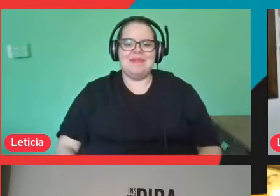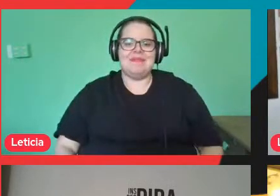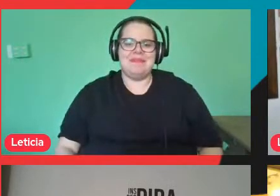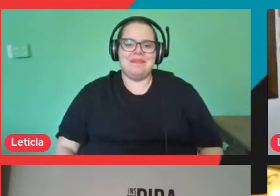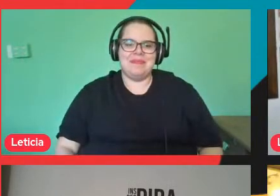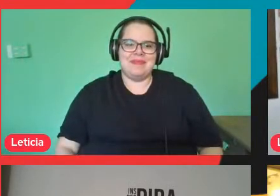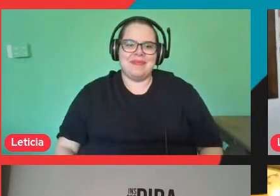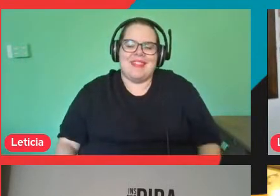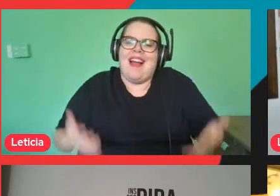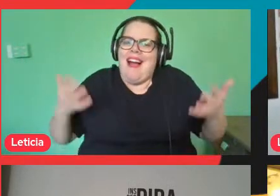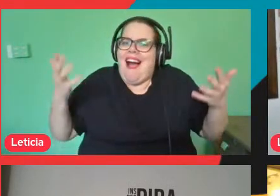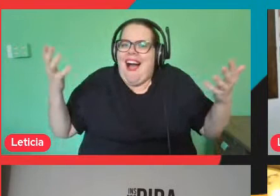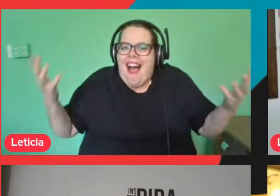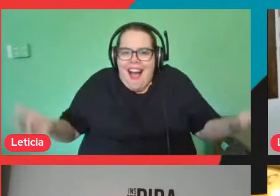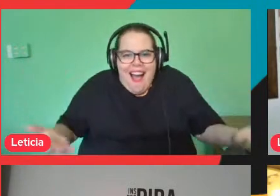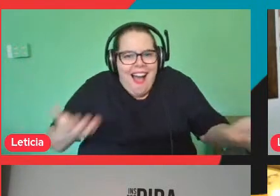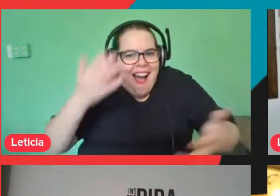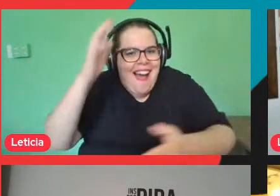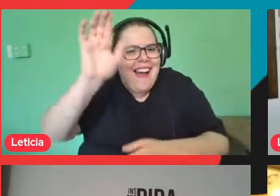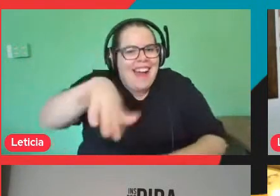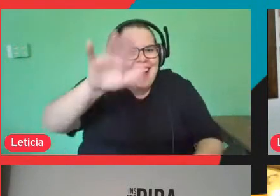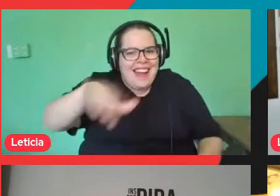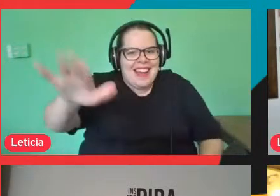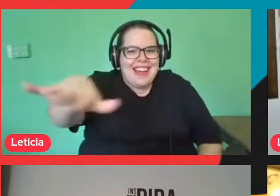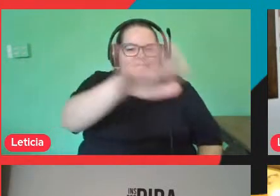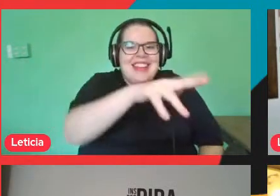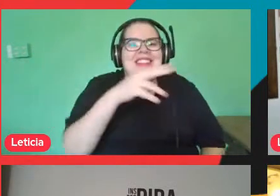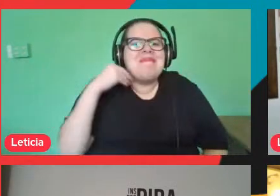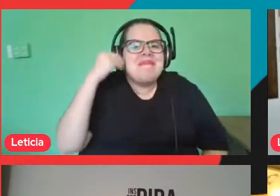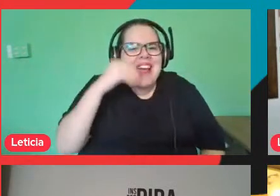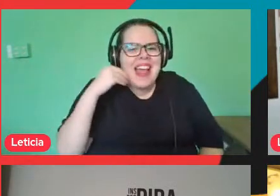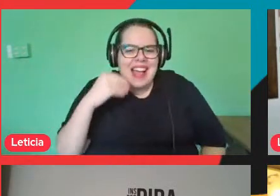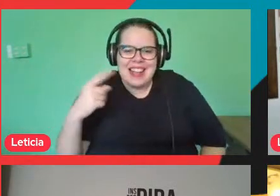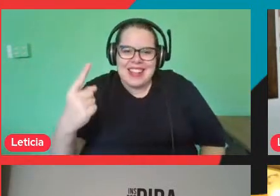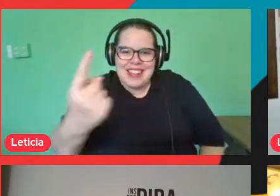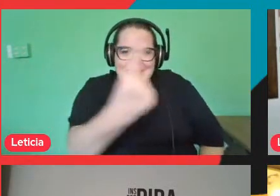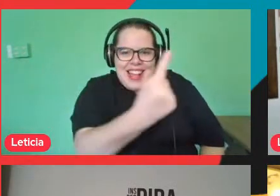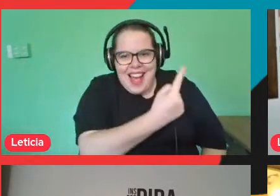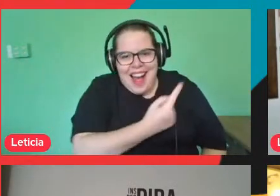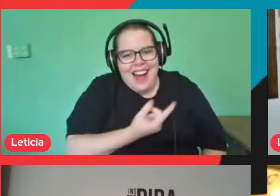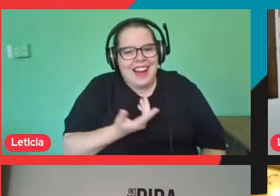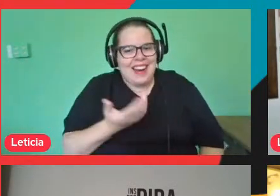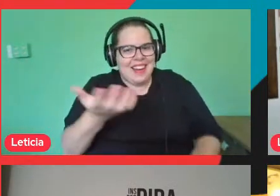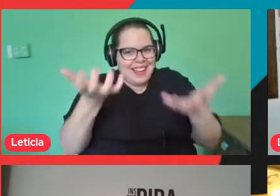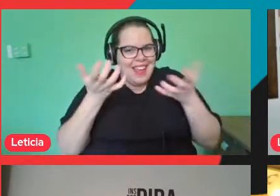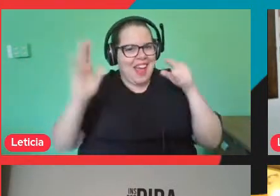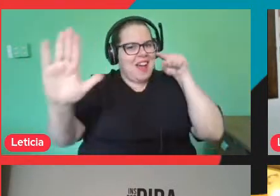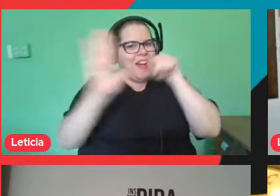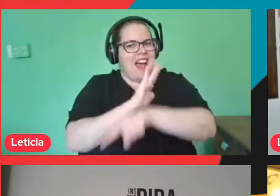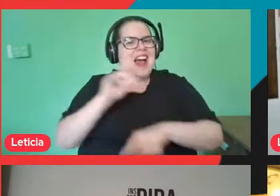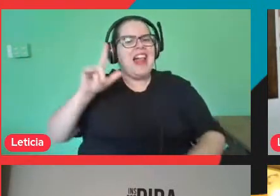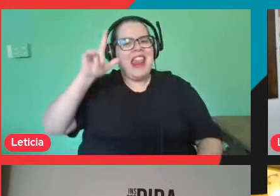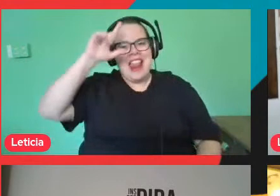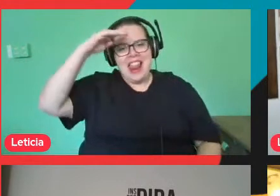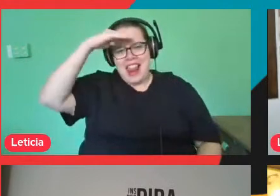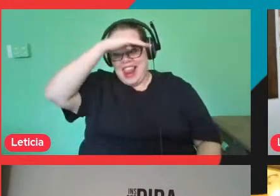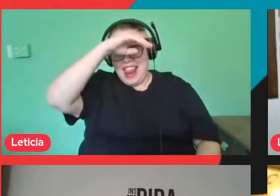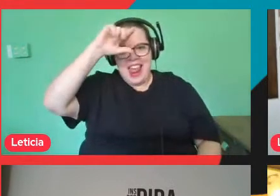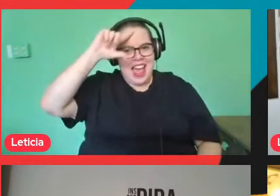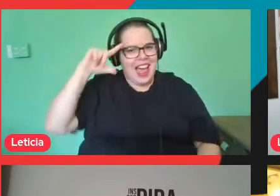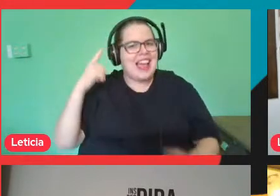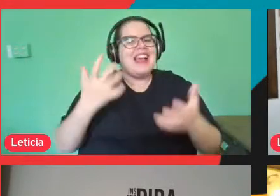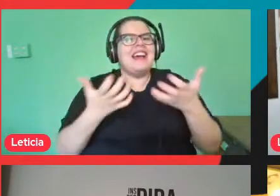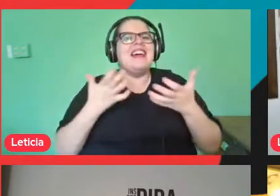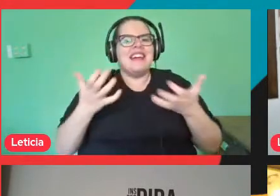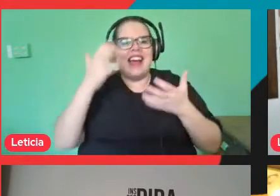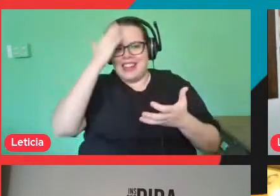Ah, não, agora eu quero saber a experiência individual de cada uma de vocês. A Lari já puxou isso e agora eu quero saber